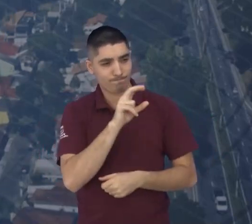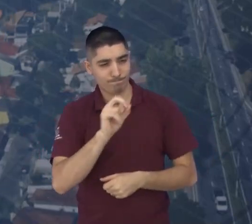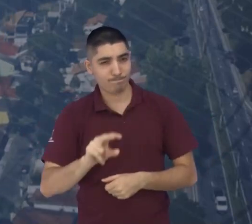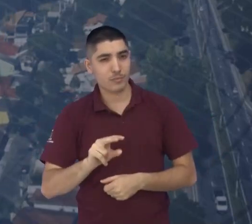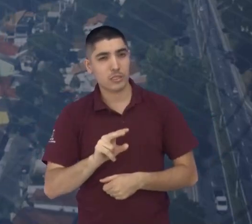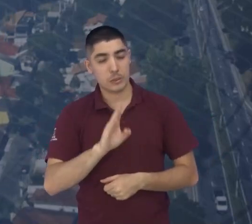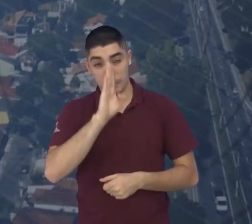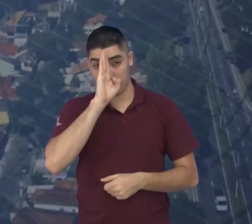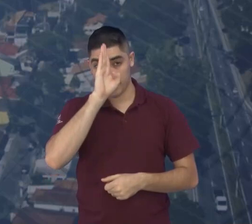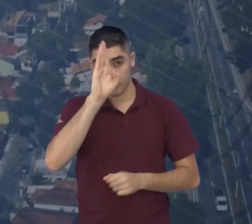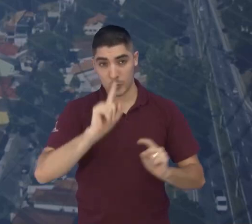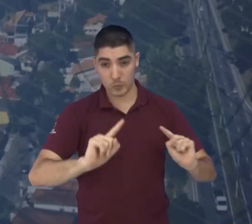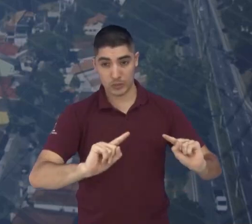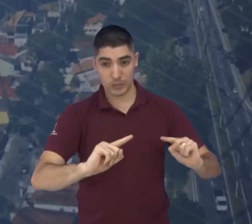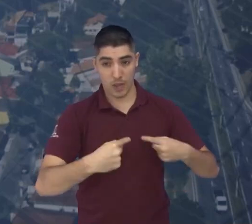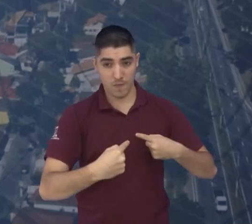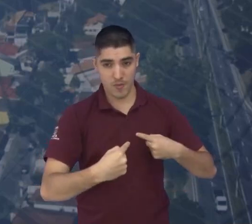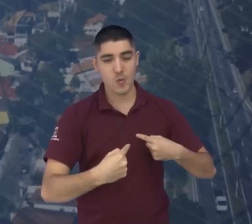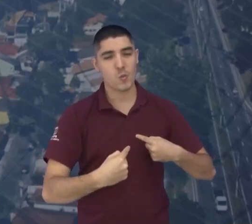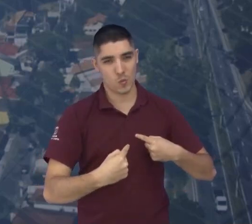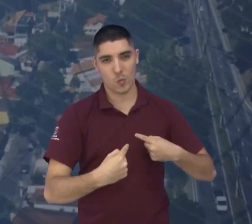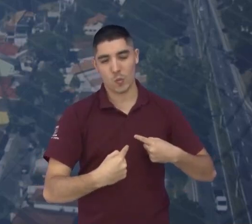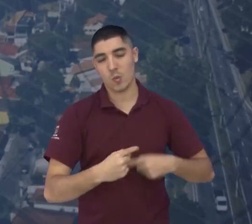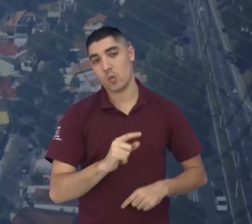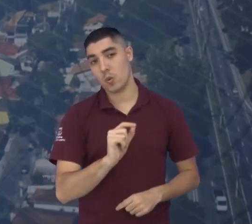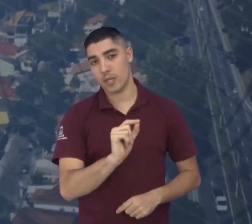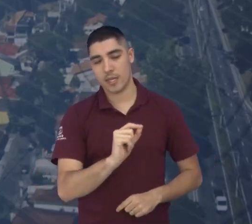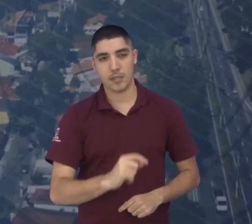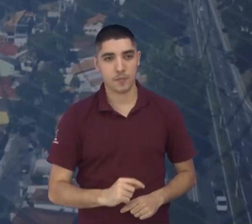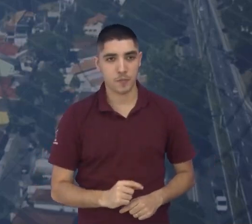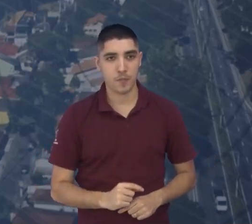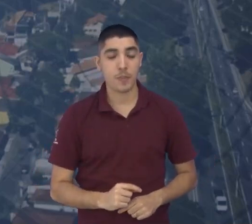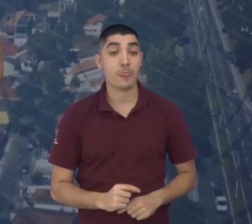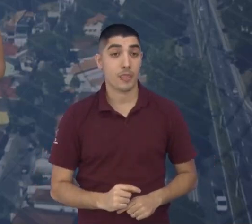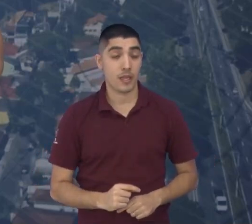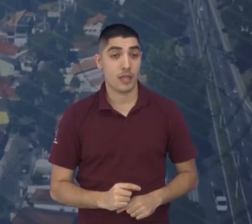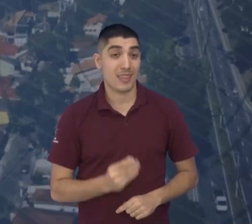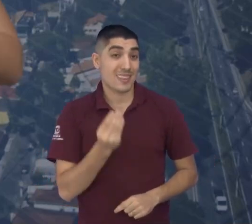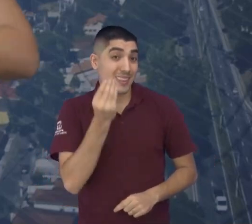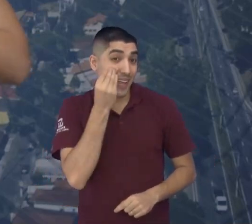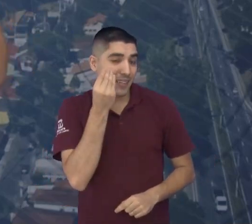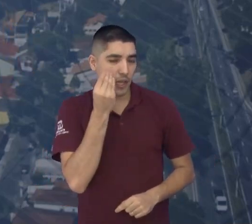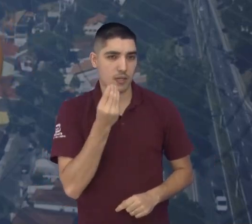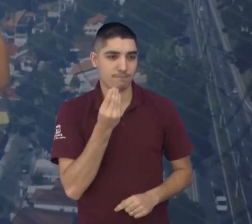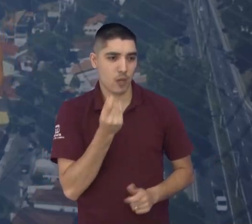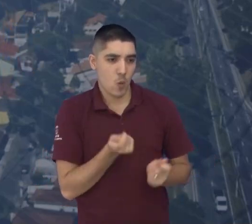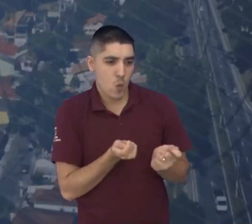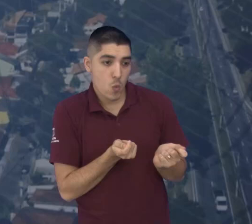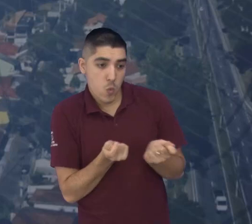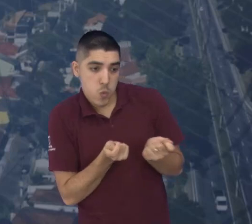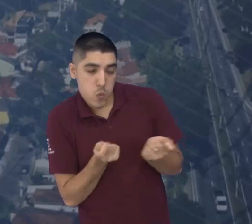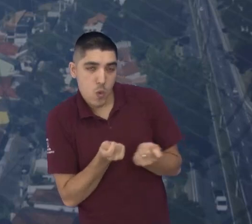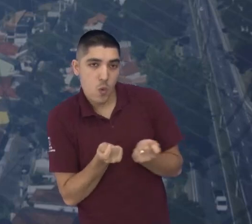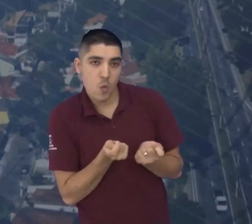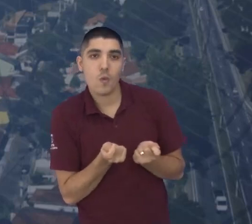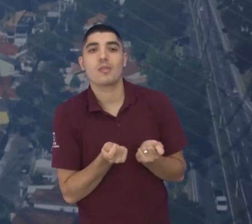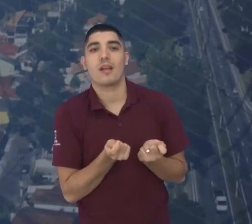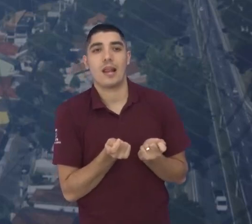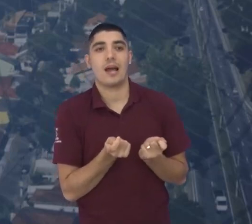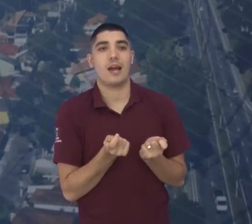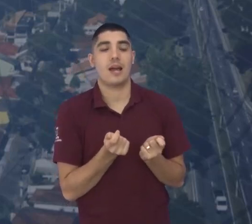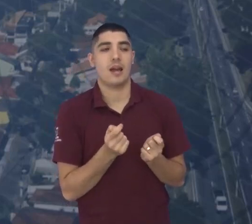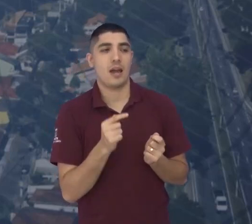entre tantos quando a gente fala nessa área, é controlar ou andar ali, caminhar junto